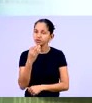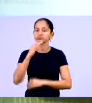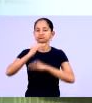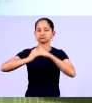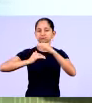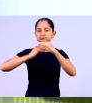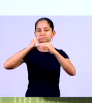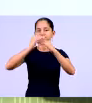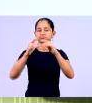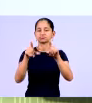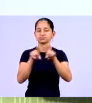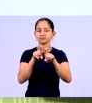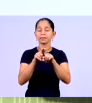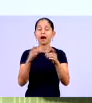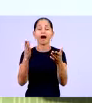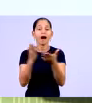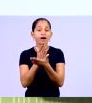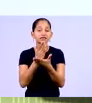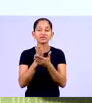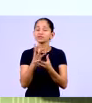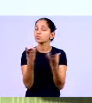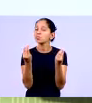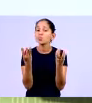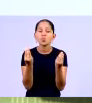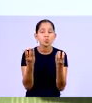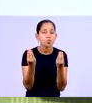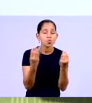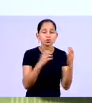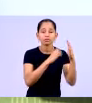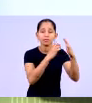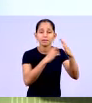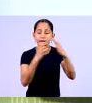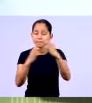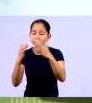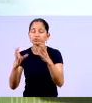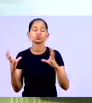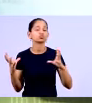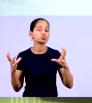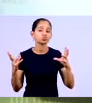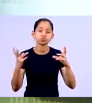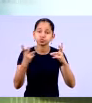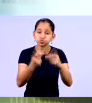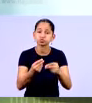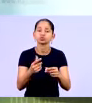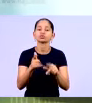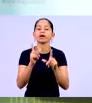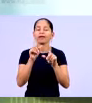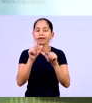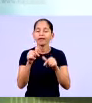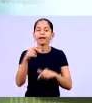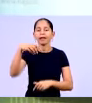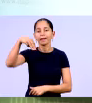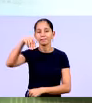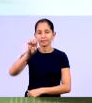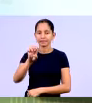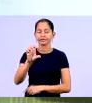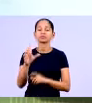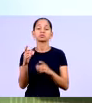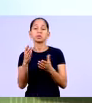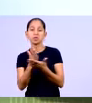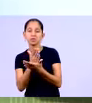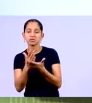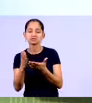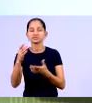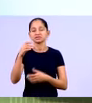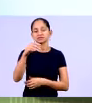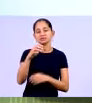que corresponde a grande percentual das empresas brasileiras. A grande maioria são ou MEs, microempresas, ou empresas